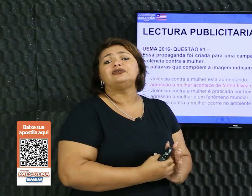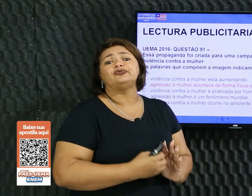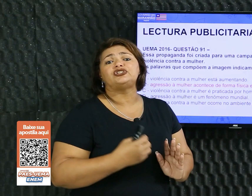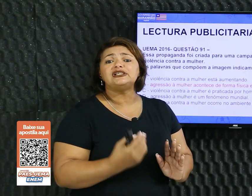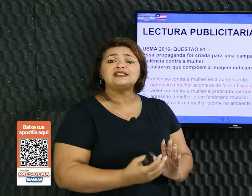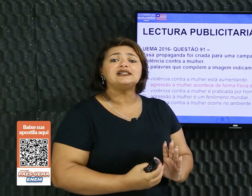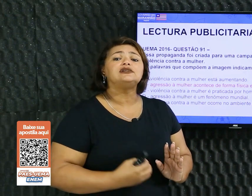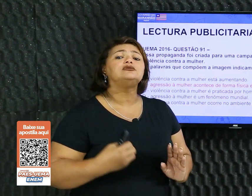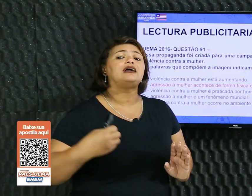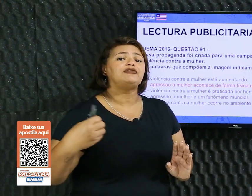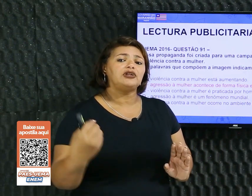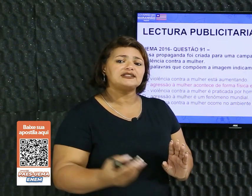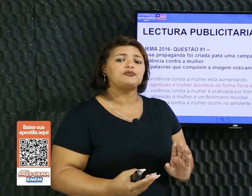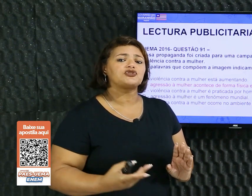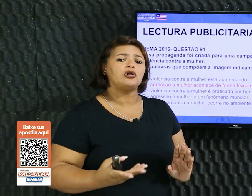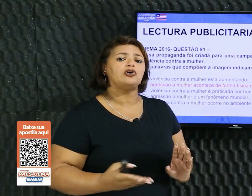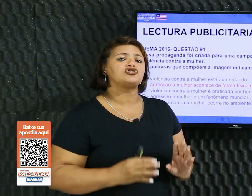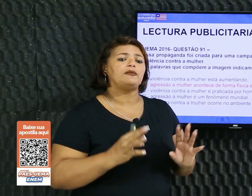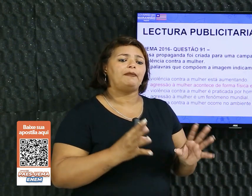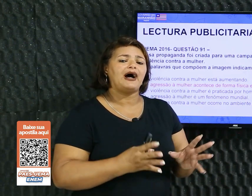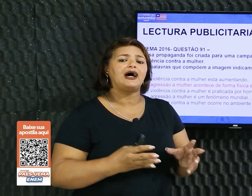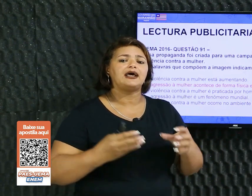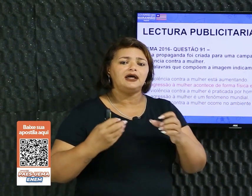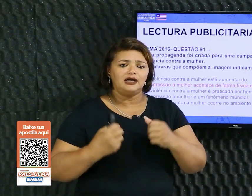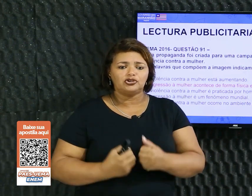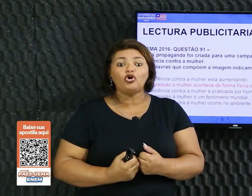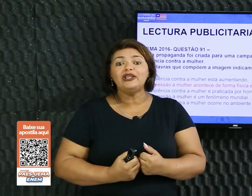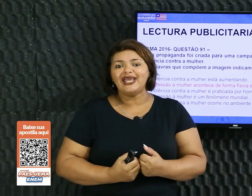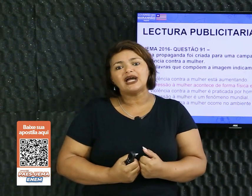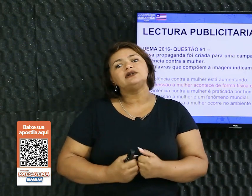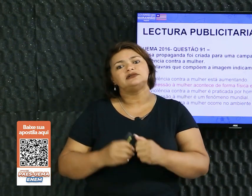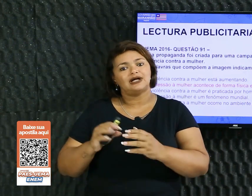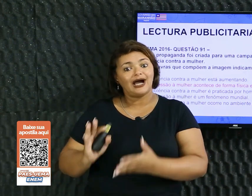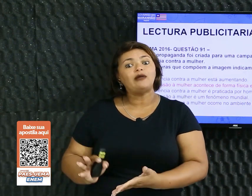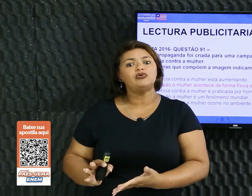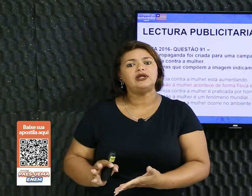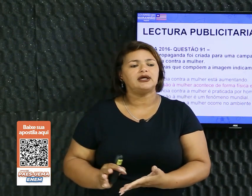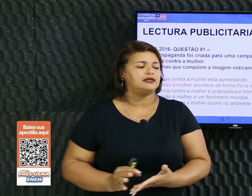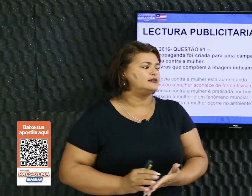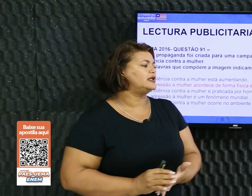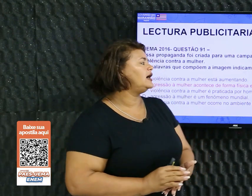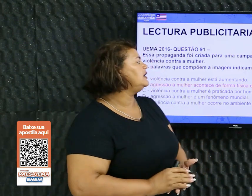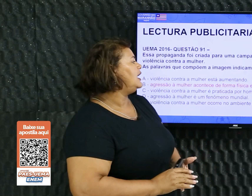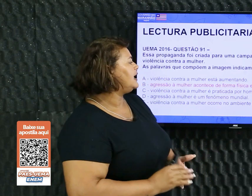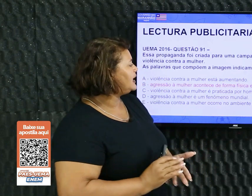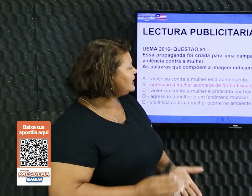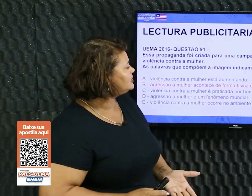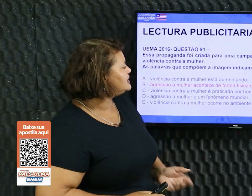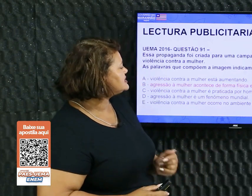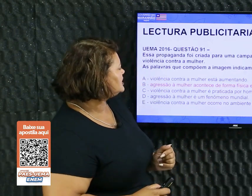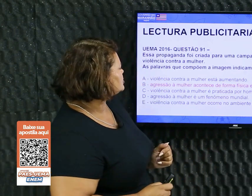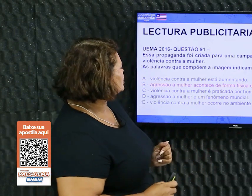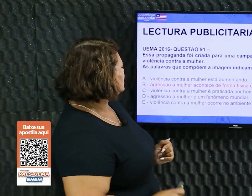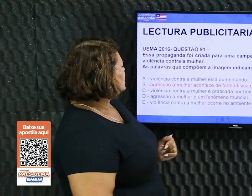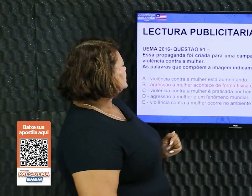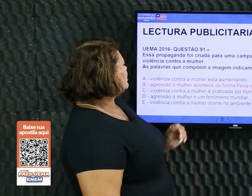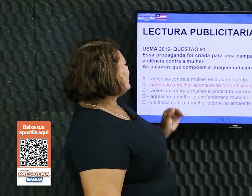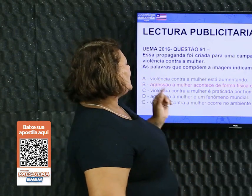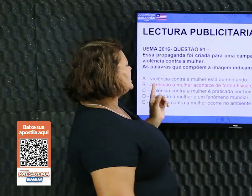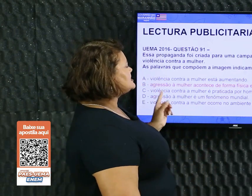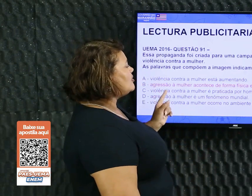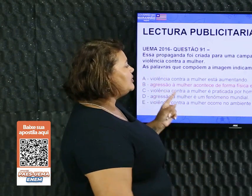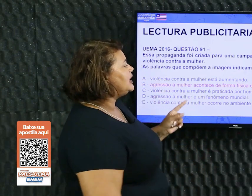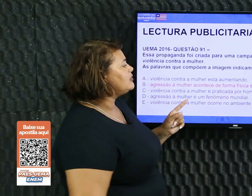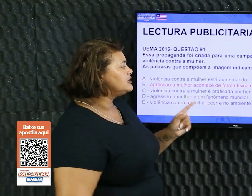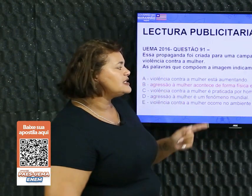estar utilizando da violência psicológica para tolher a mulher, tá? Aquela adolescente. Então,